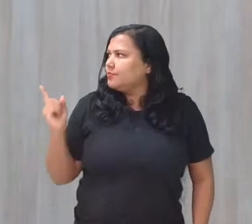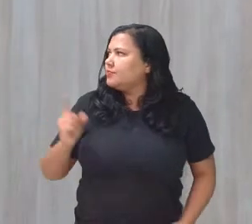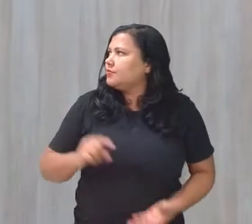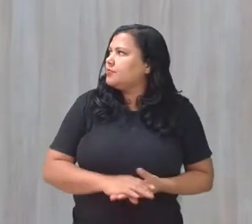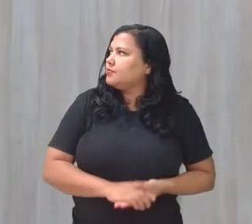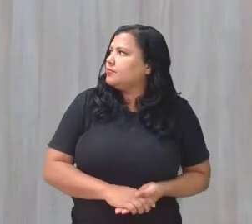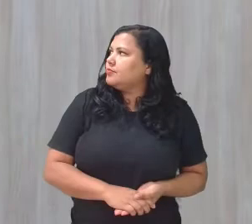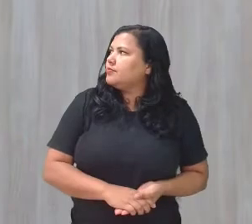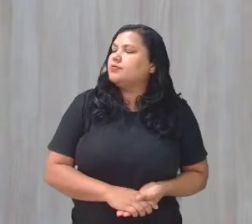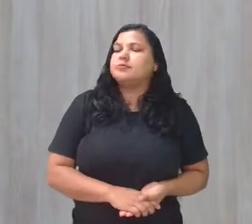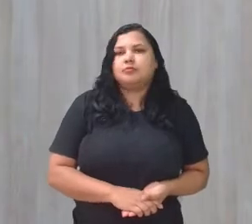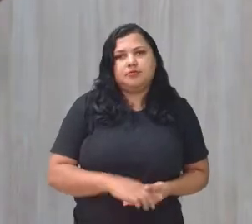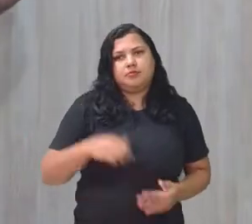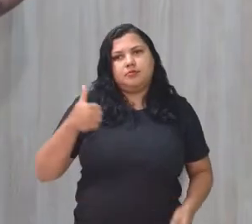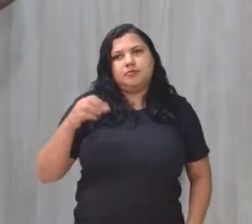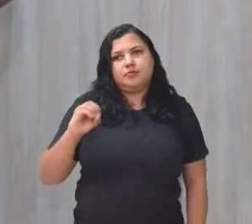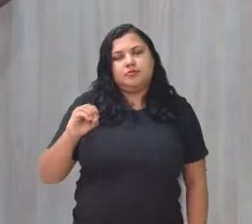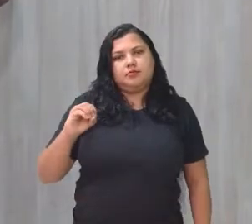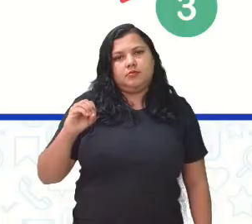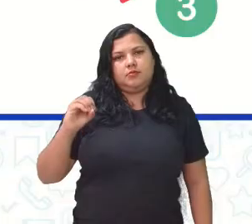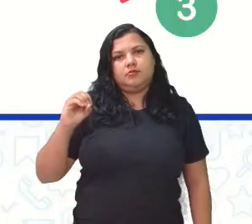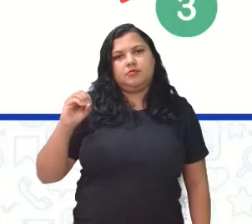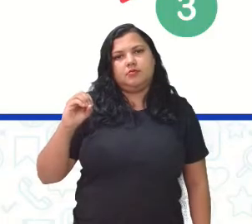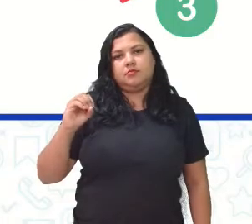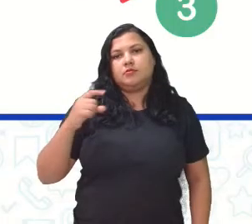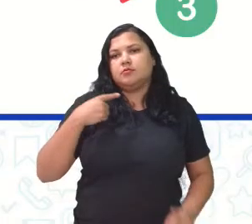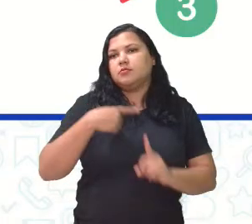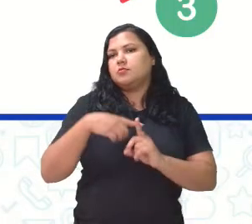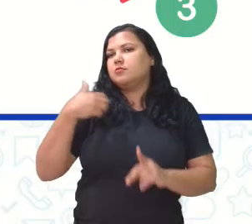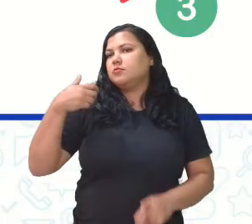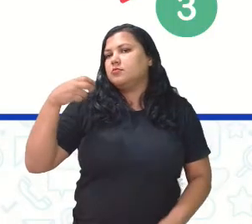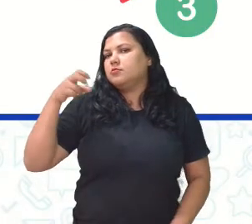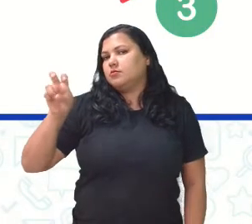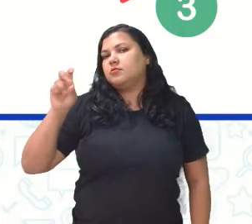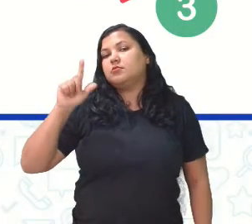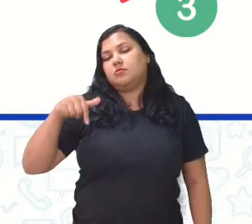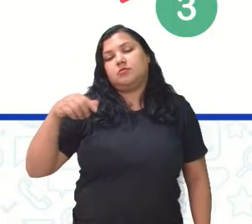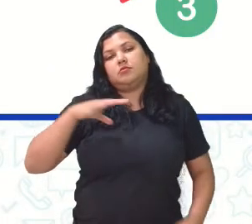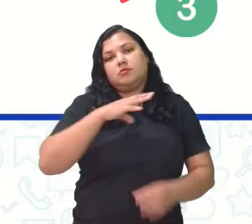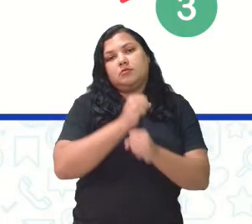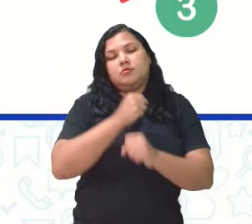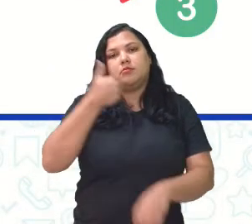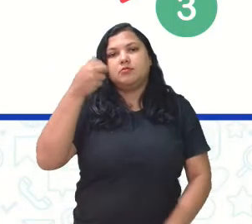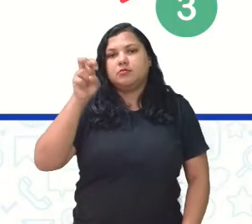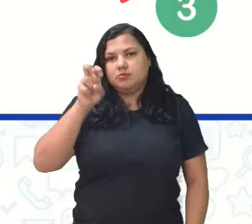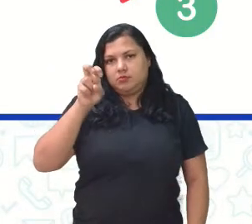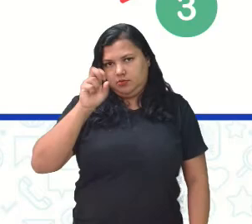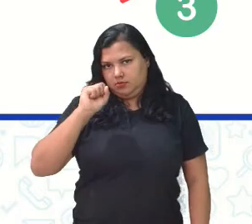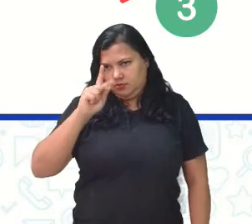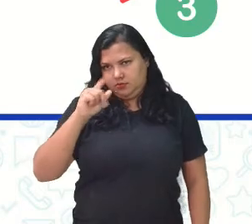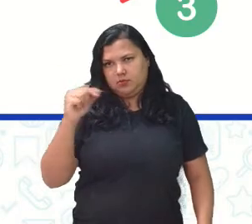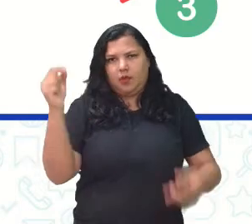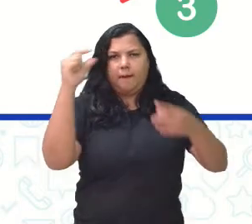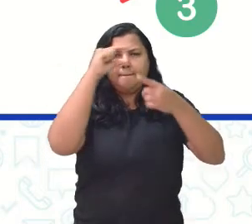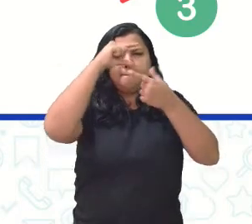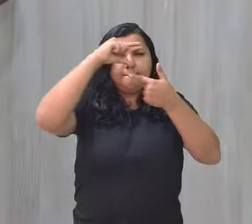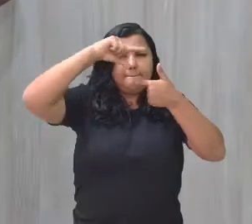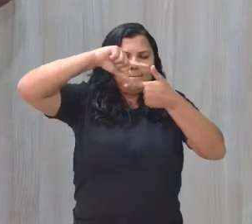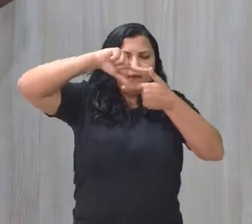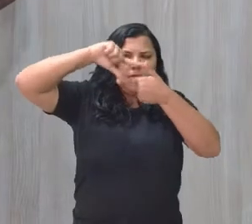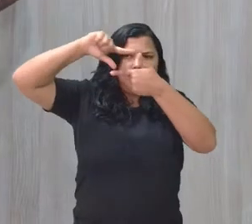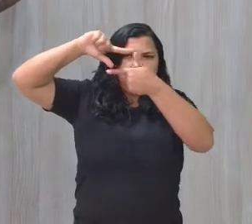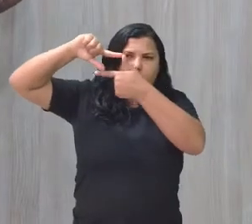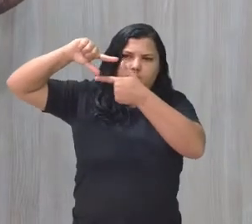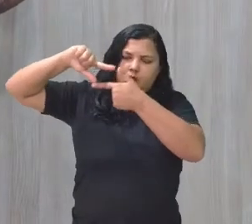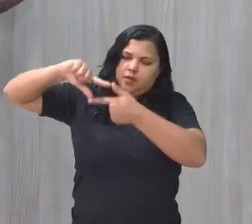10, 5, eu peguei 15 partes. Lembra que a gente falou que cada parte dali vale 3? Então, quando cada